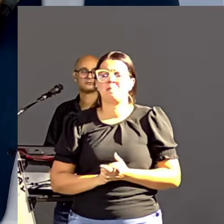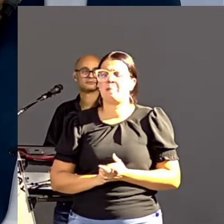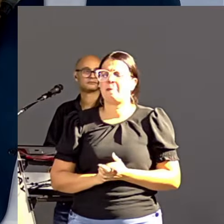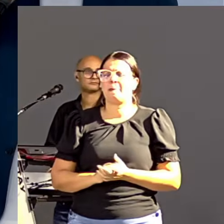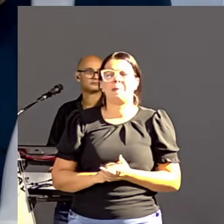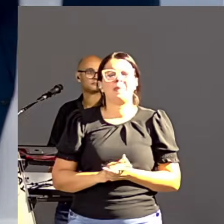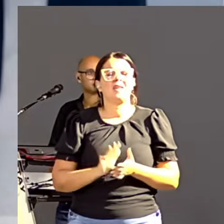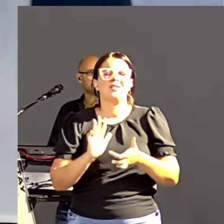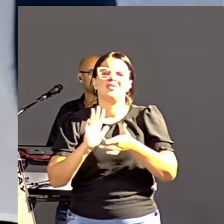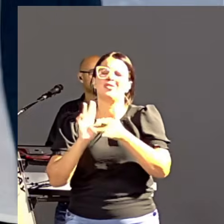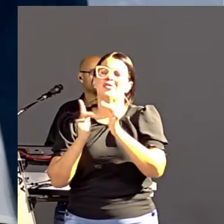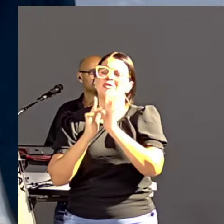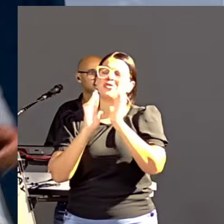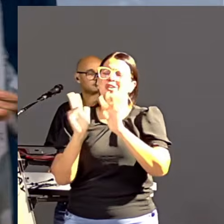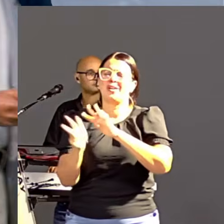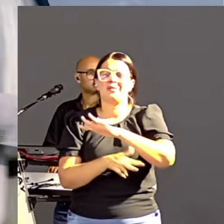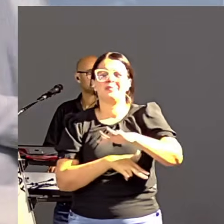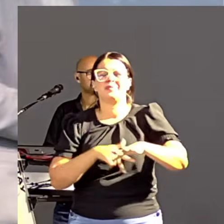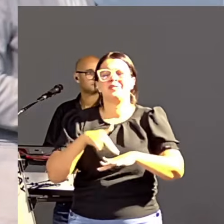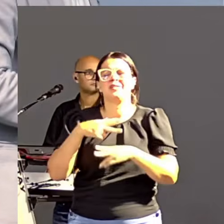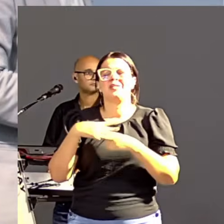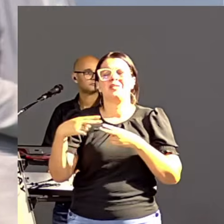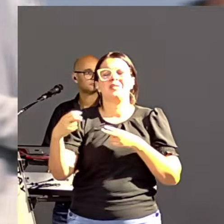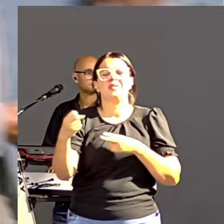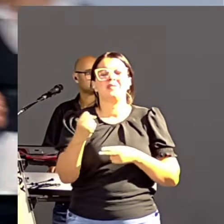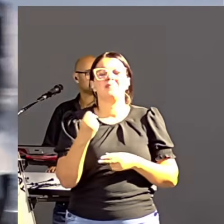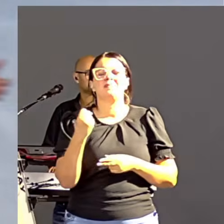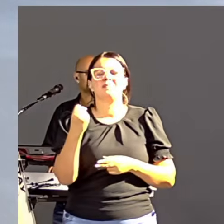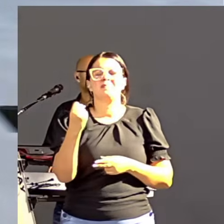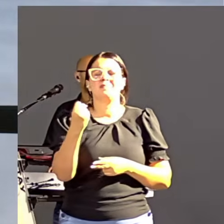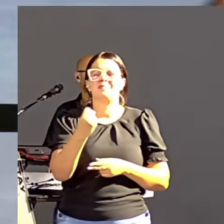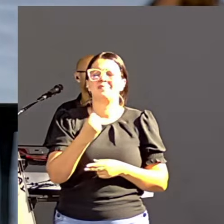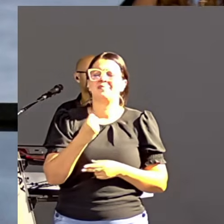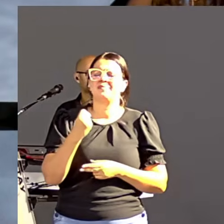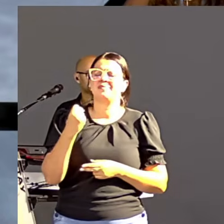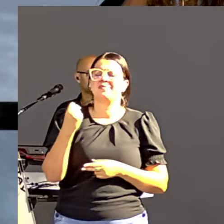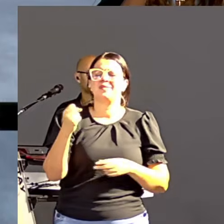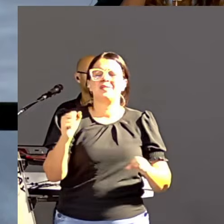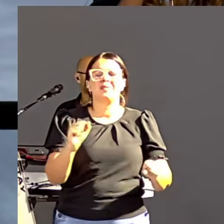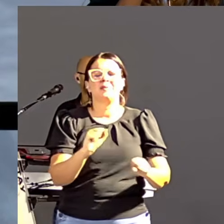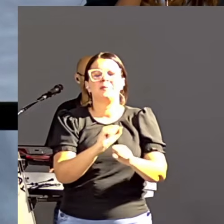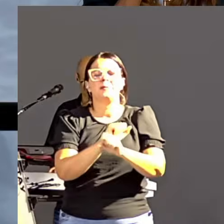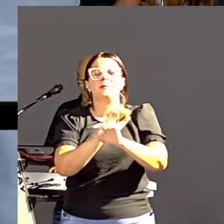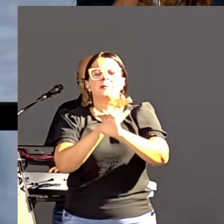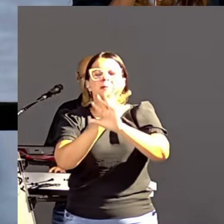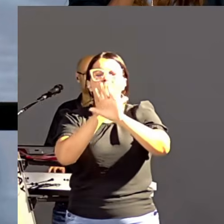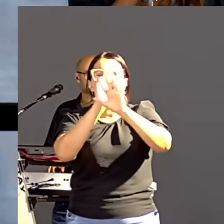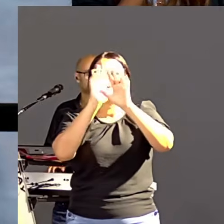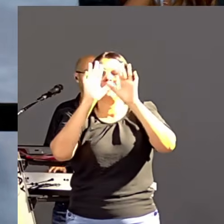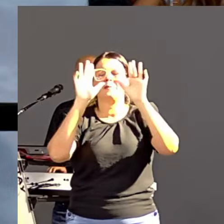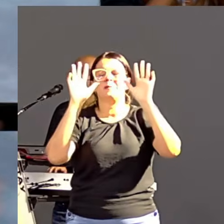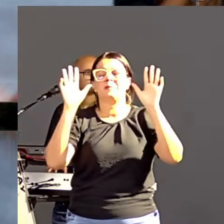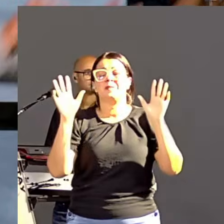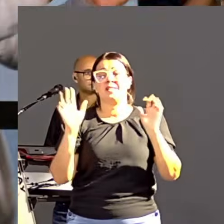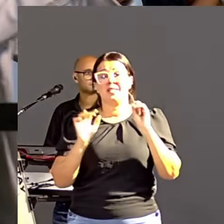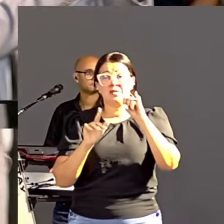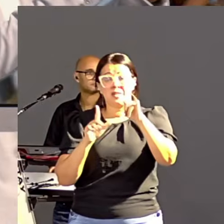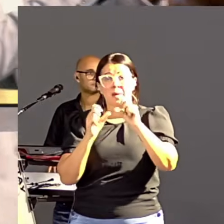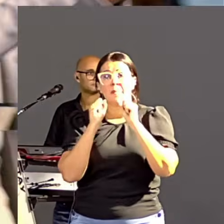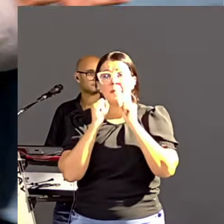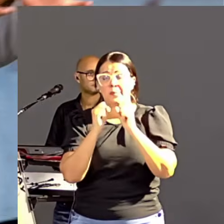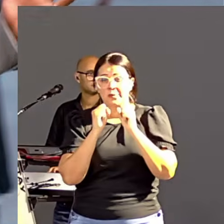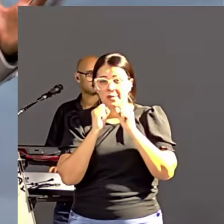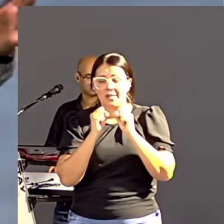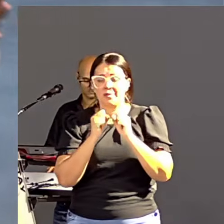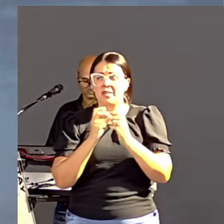Sobre a morte já venceu, sua glória o céu encheu. Apenas se você puder. Se você não puder, você